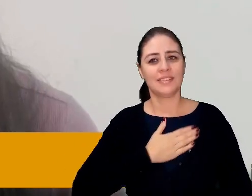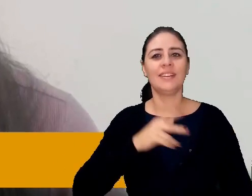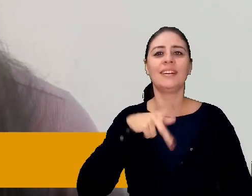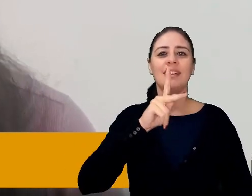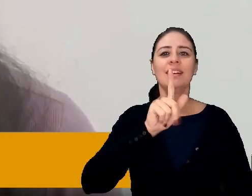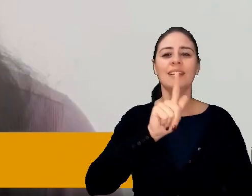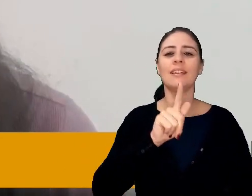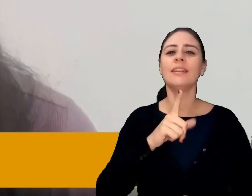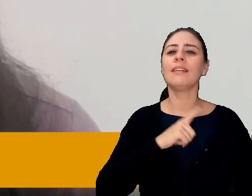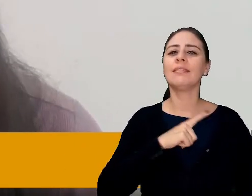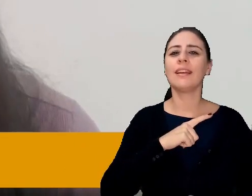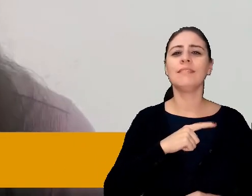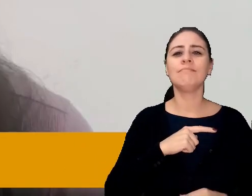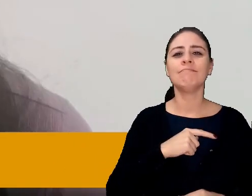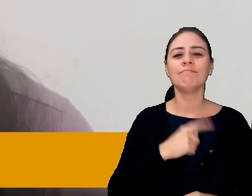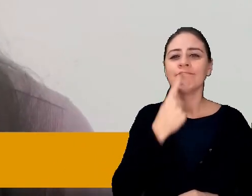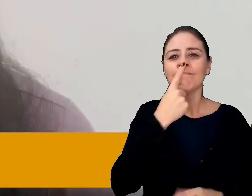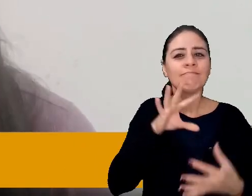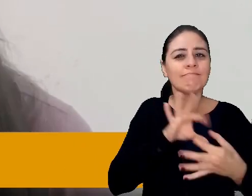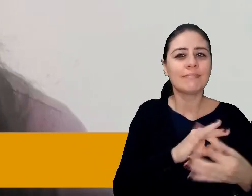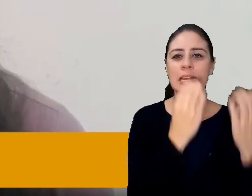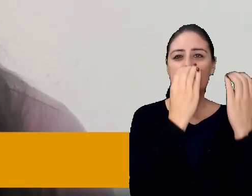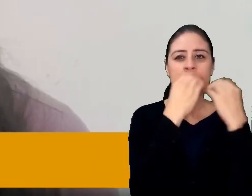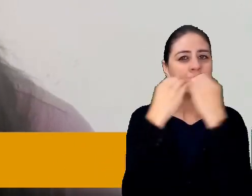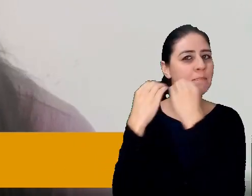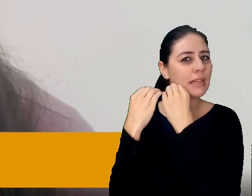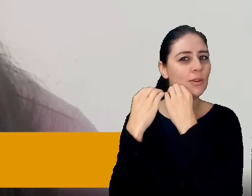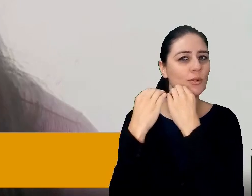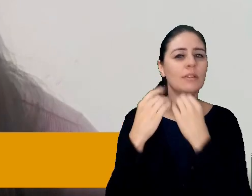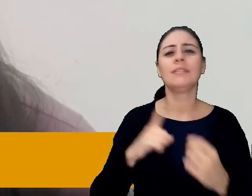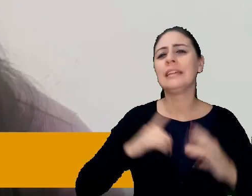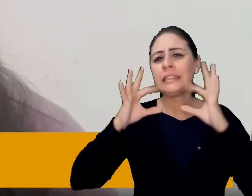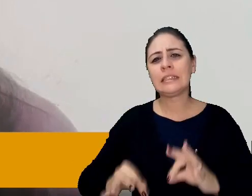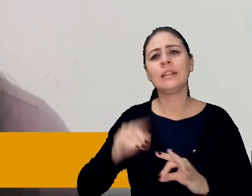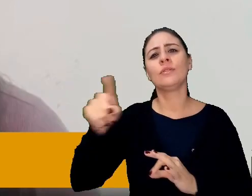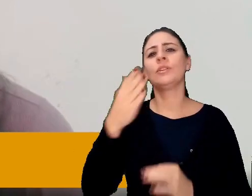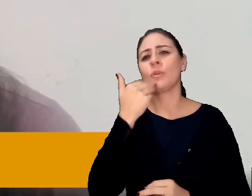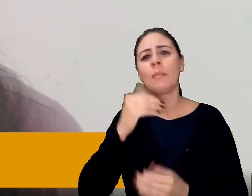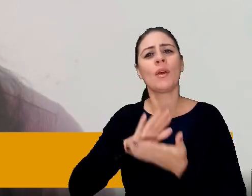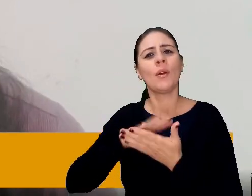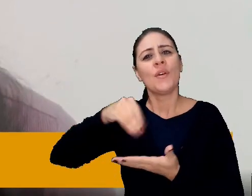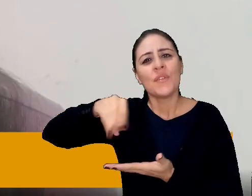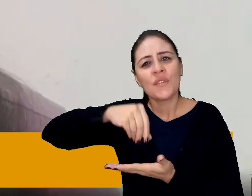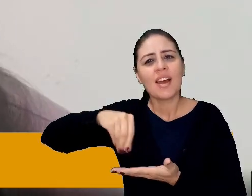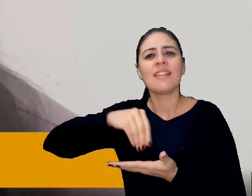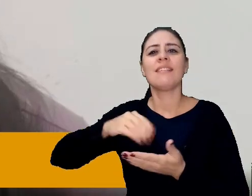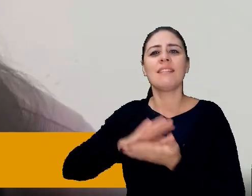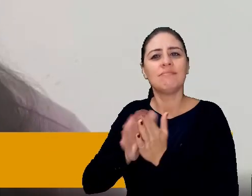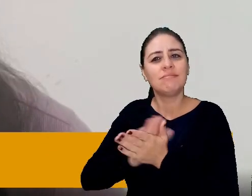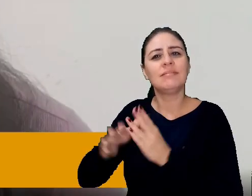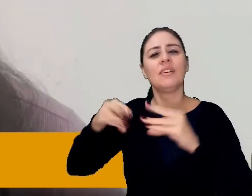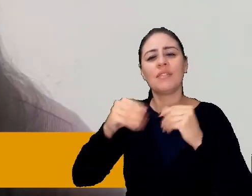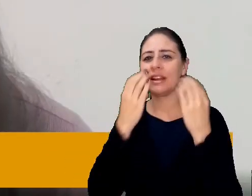milho. Então, tenho certeza que em algum momento vocês já comeram uma farinha de milho, vocês já comeram o milho, vocês já comeram a canjica, né? Só que vocês